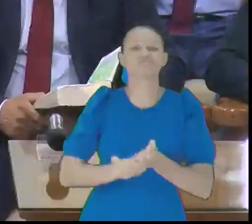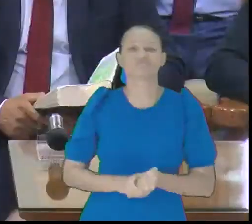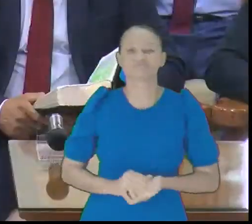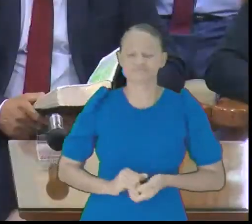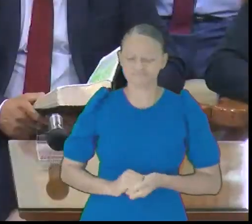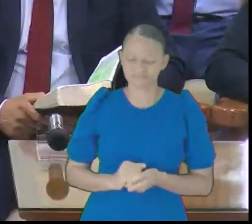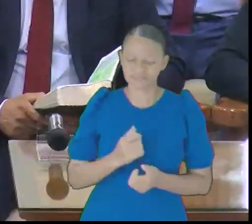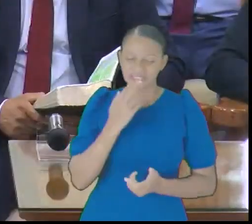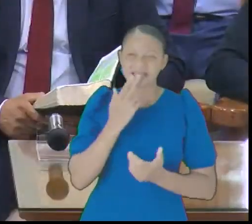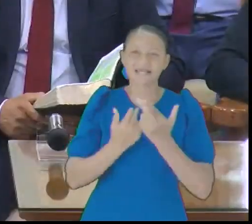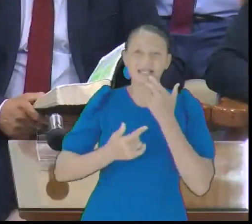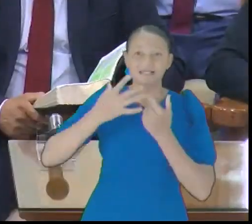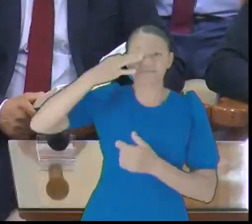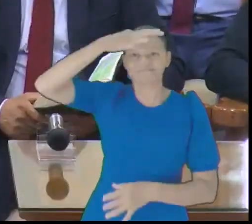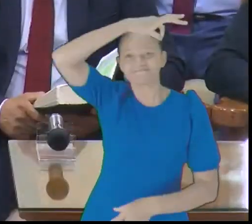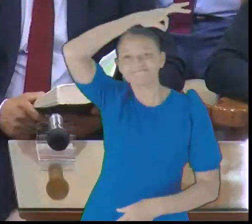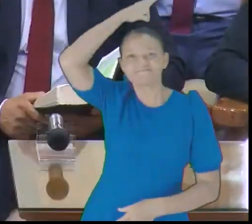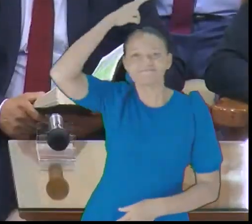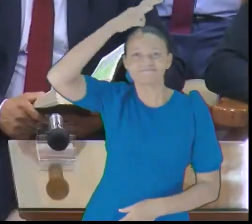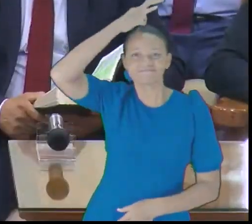Oramande kamassuriande.